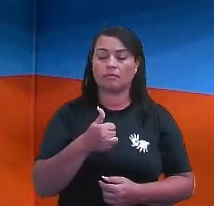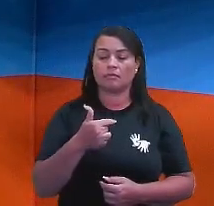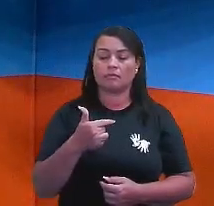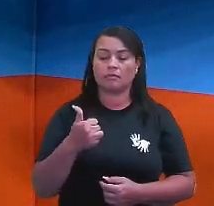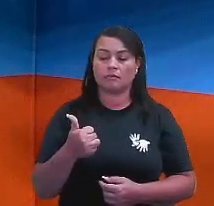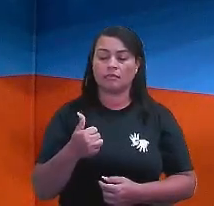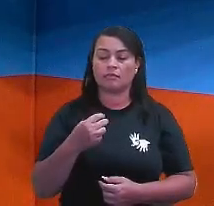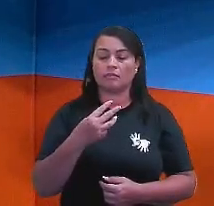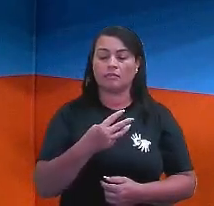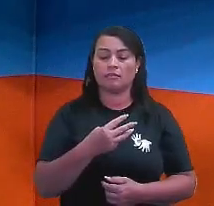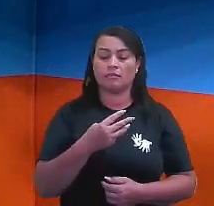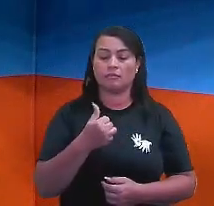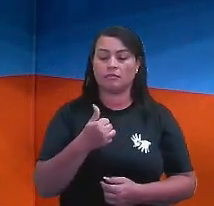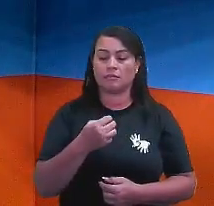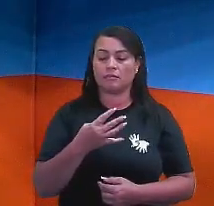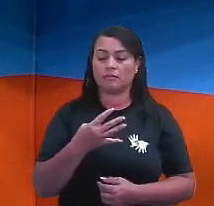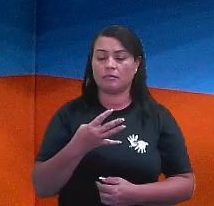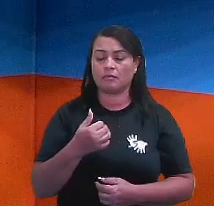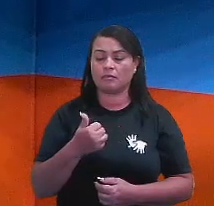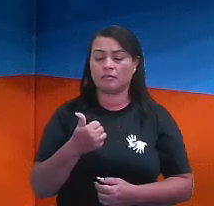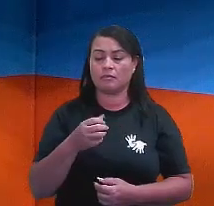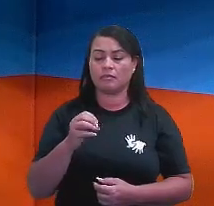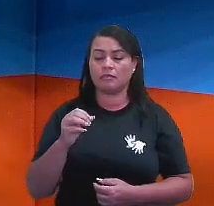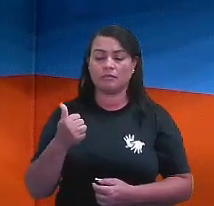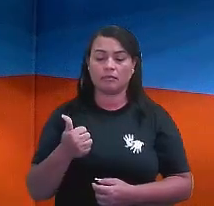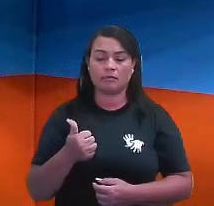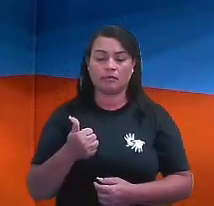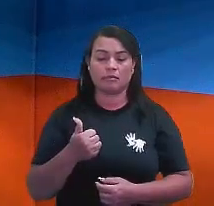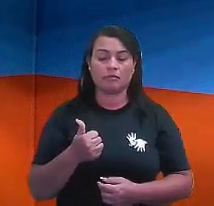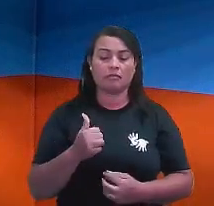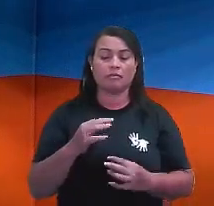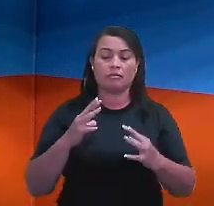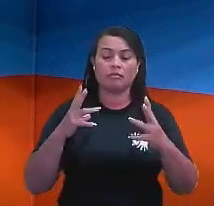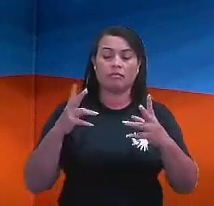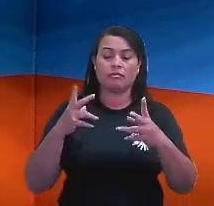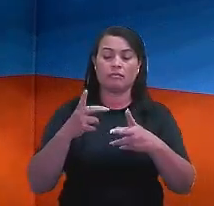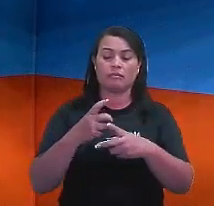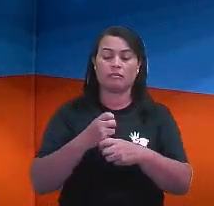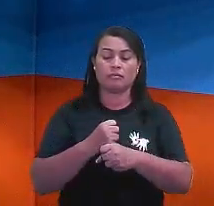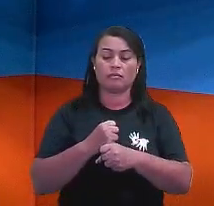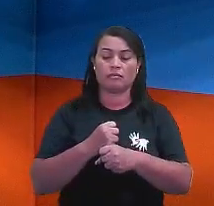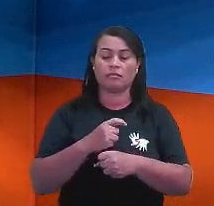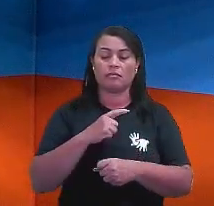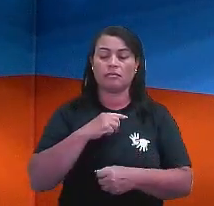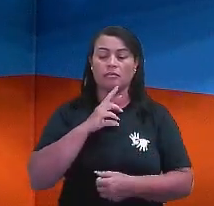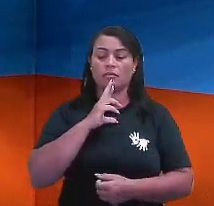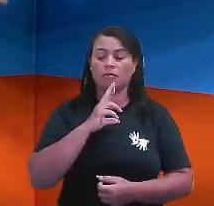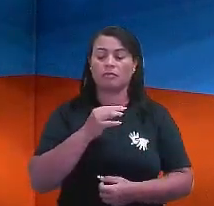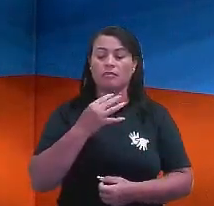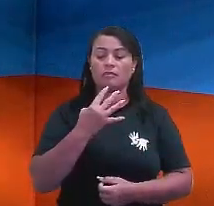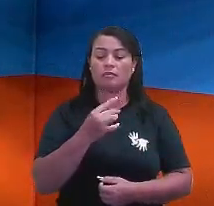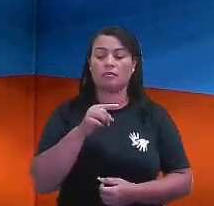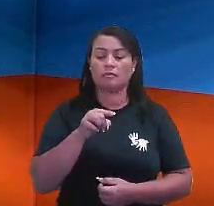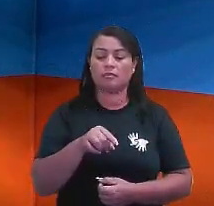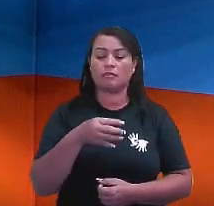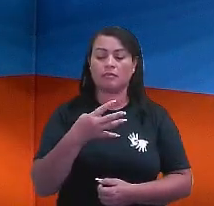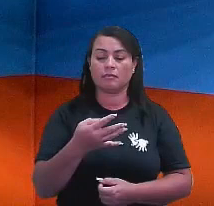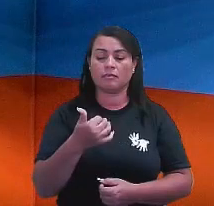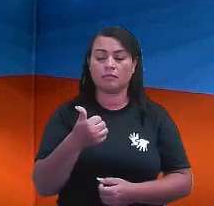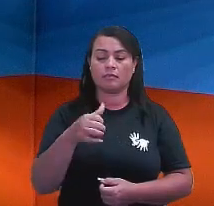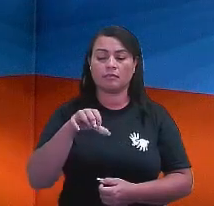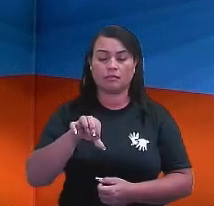121, 314 e 101. Adicionando tudo isso, eu chego a